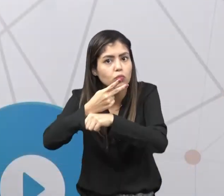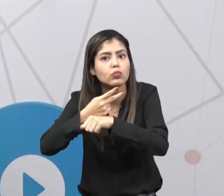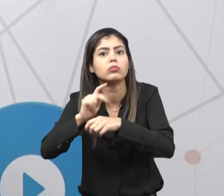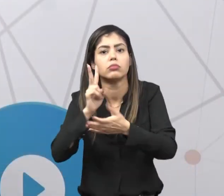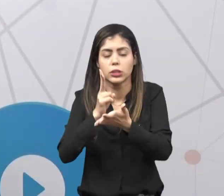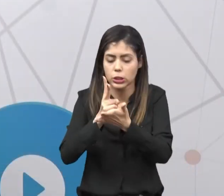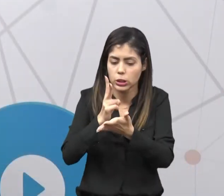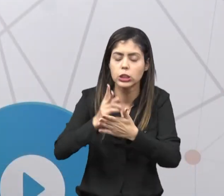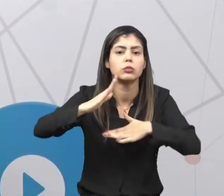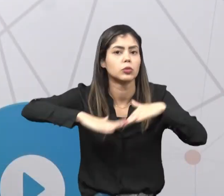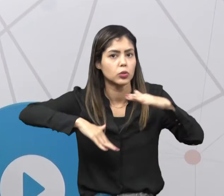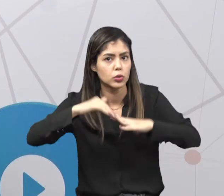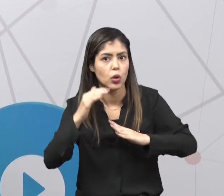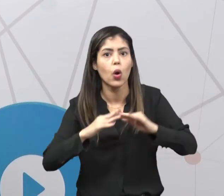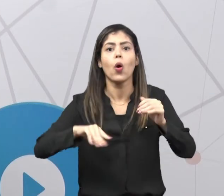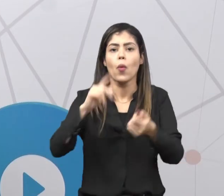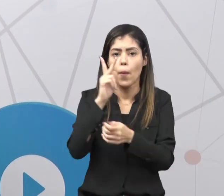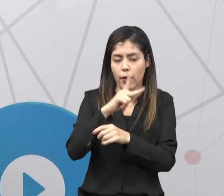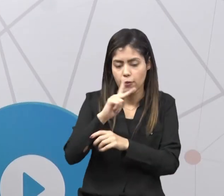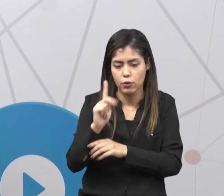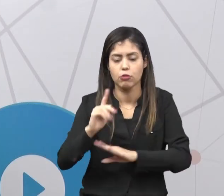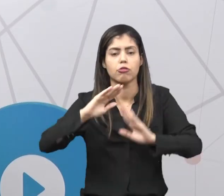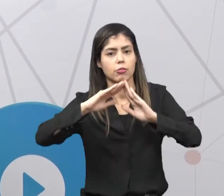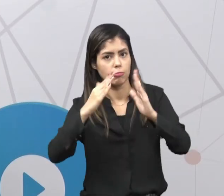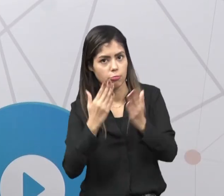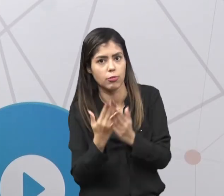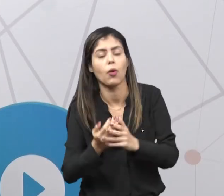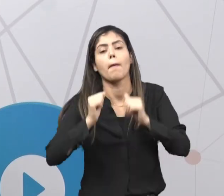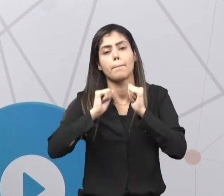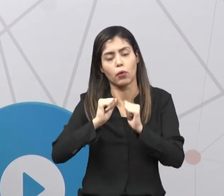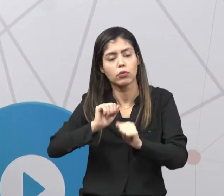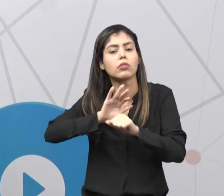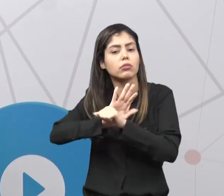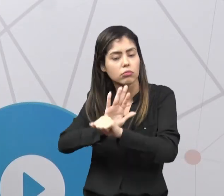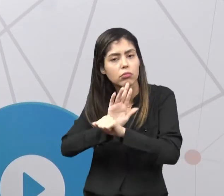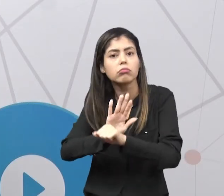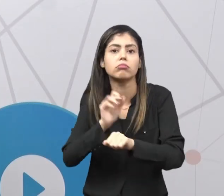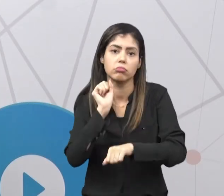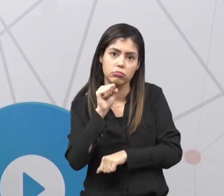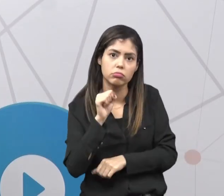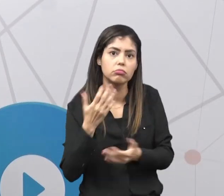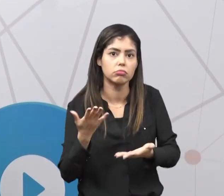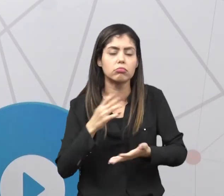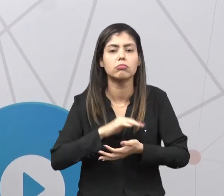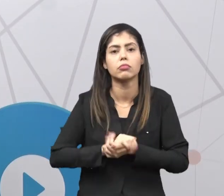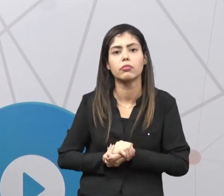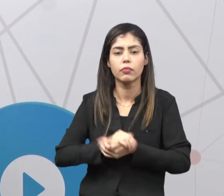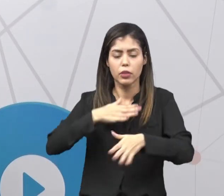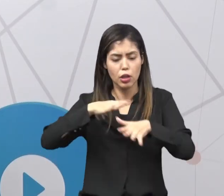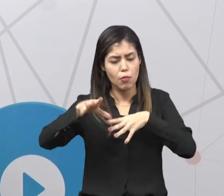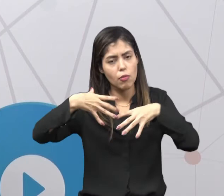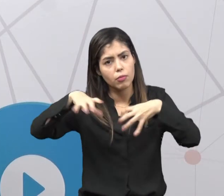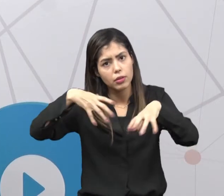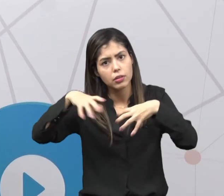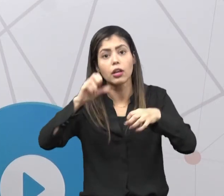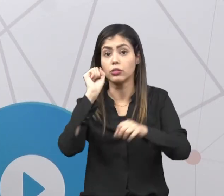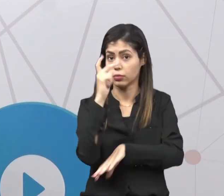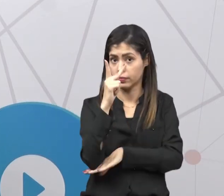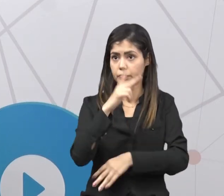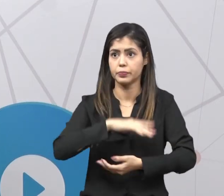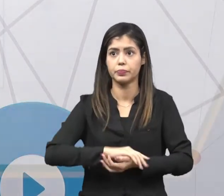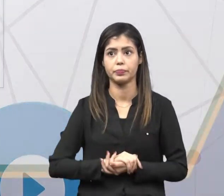seu professor na escola pode ser o seu orientador, tá? Nesse trabalho, nesse exercício de mobilidade,